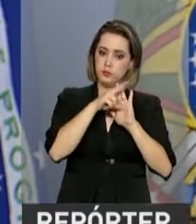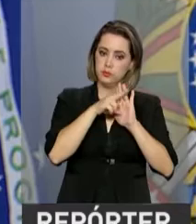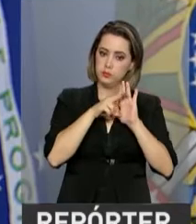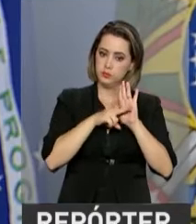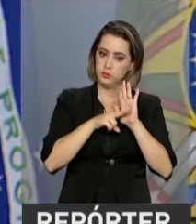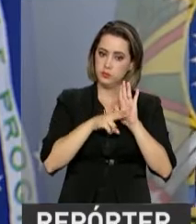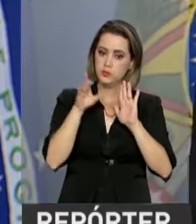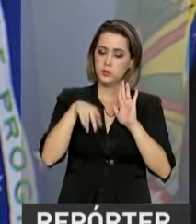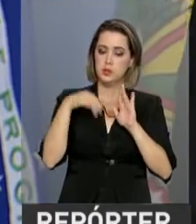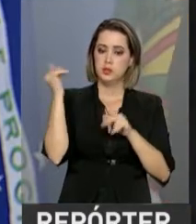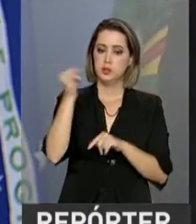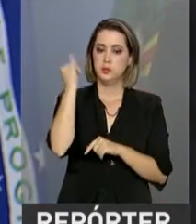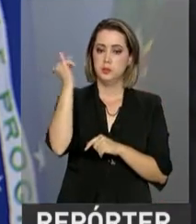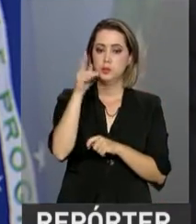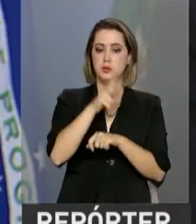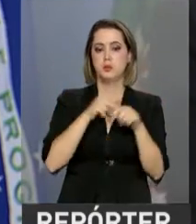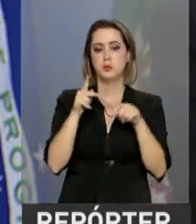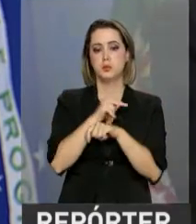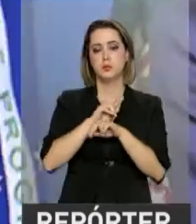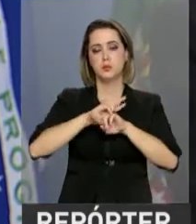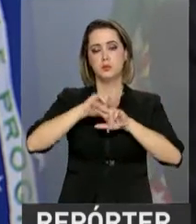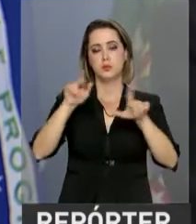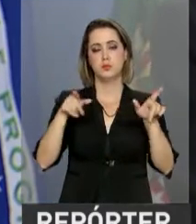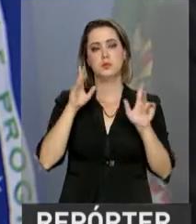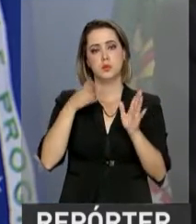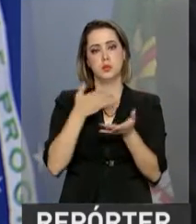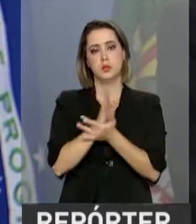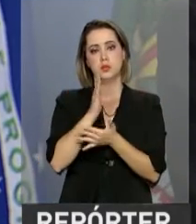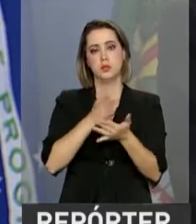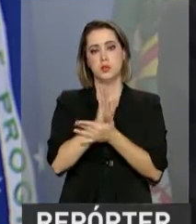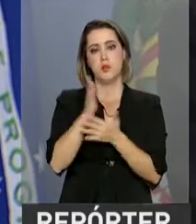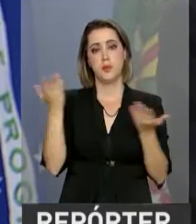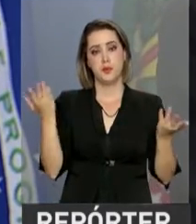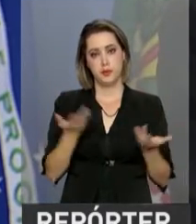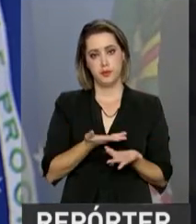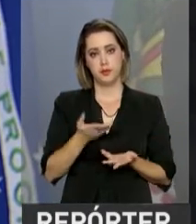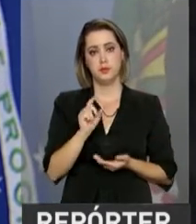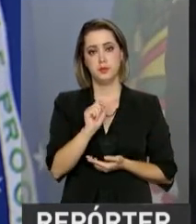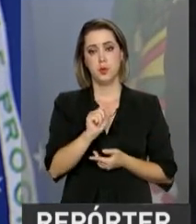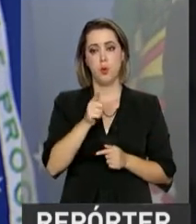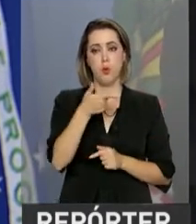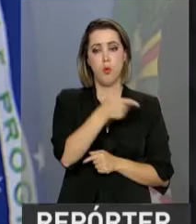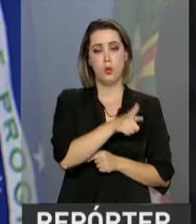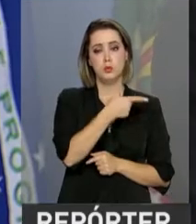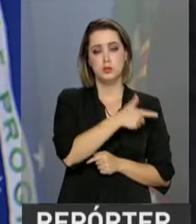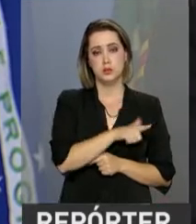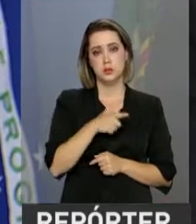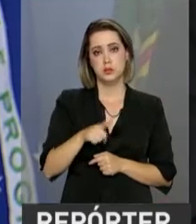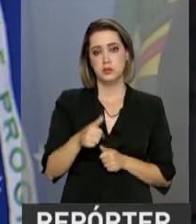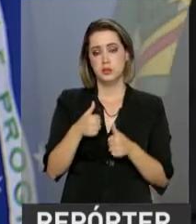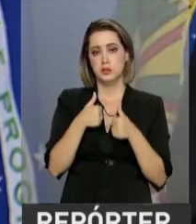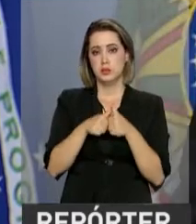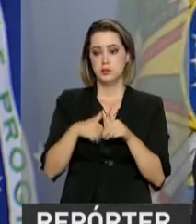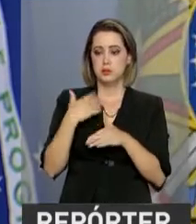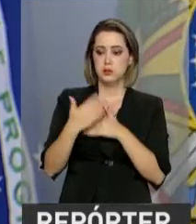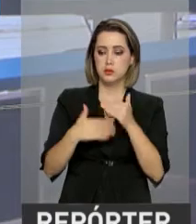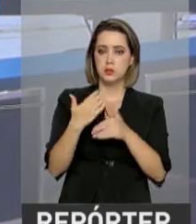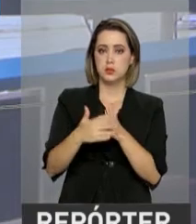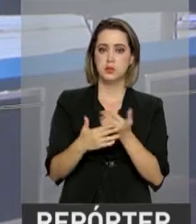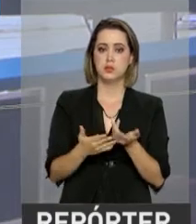muitas delas, como sabem, já aprovadas até o presente momento, outras que estão em